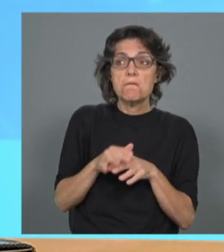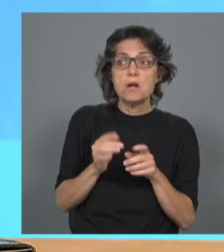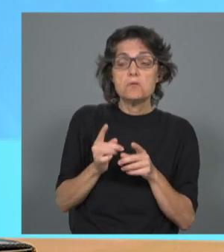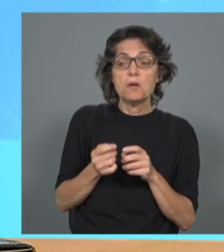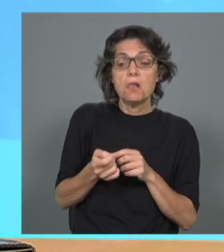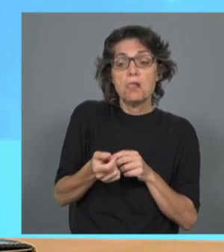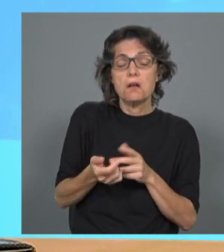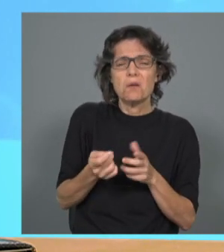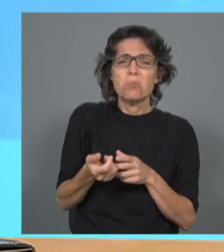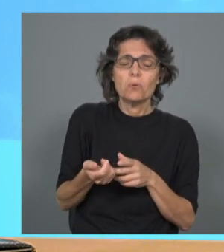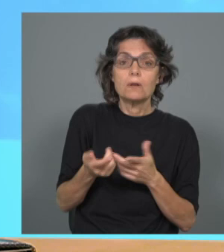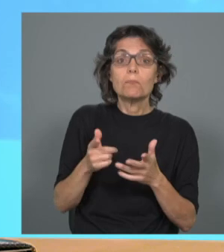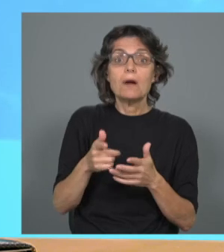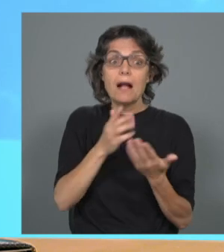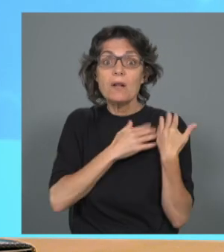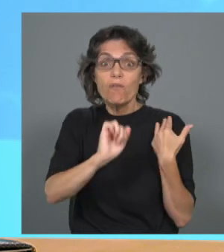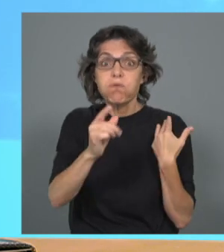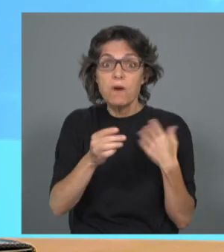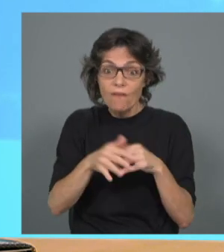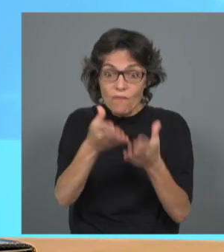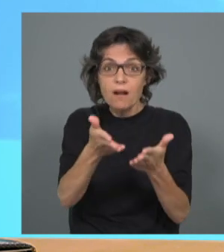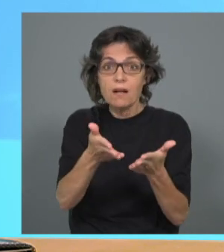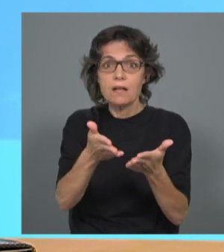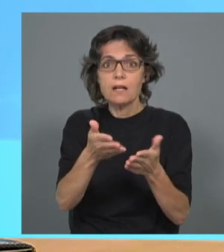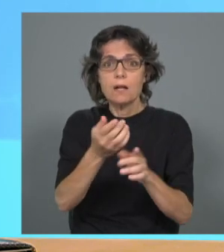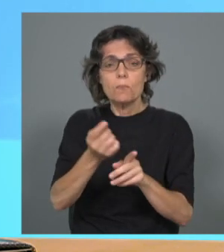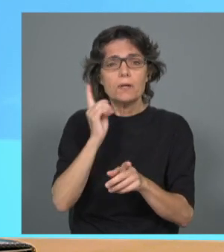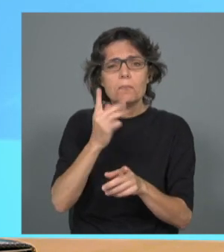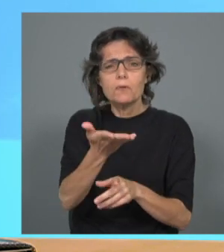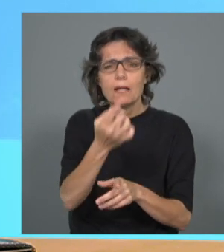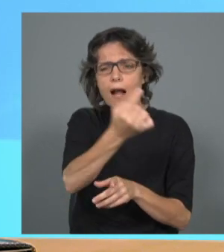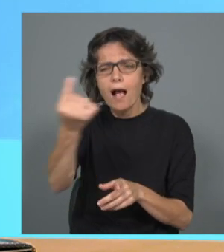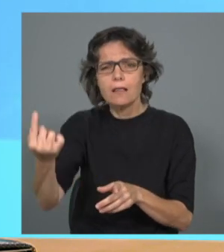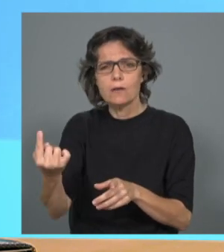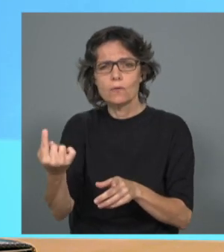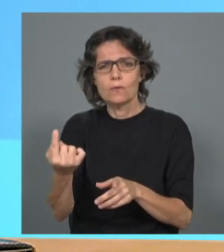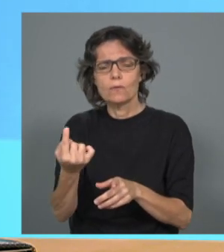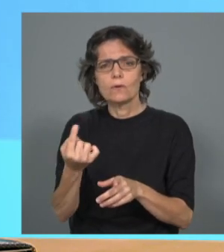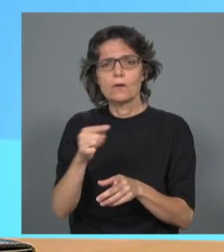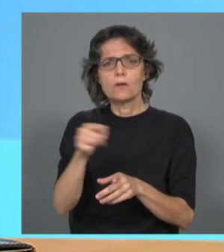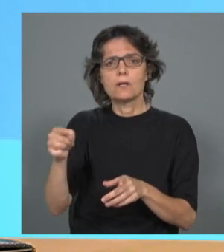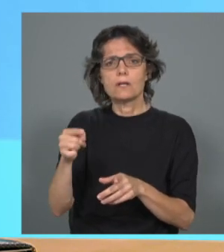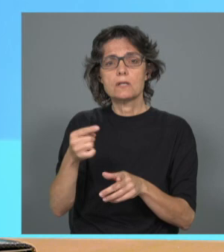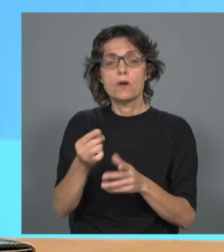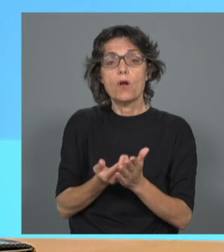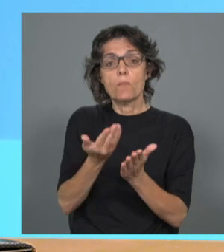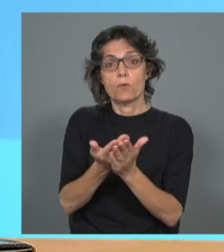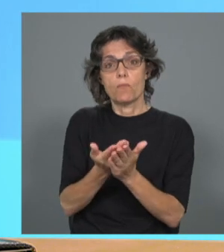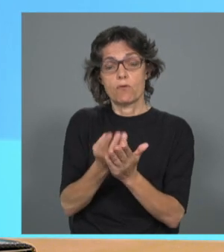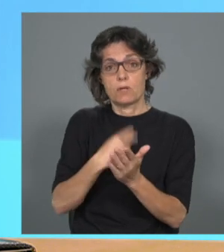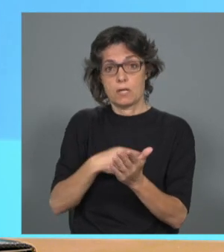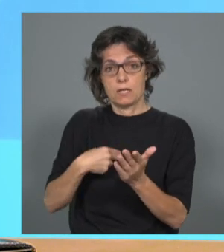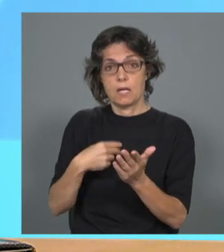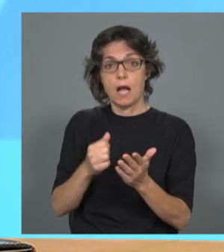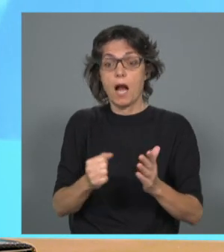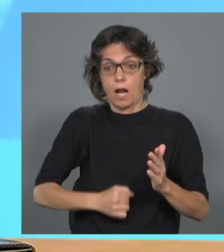parte, é a tua parte. Assim como podemos pensar, e faz muito sentido lançar à proposta cristã, e concretamente aos católicos,